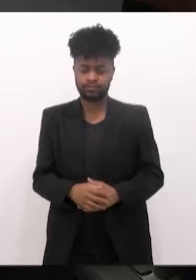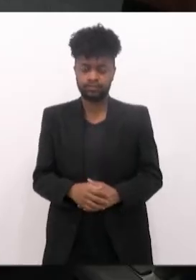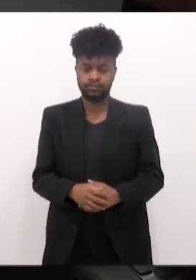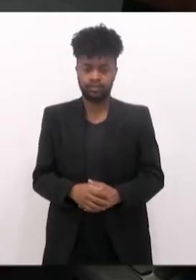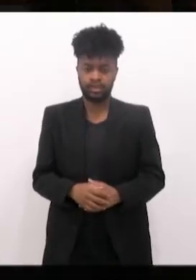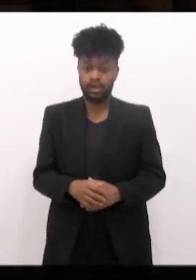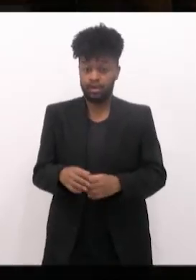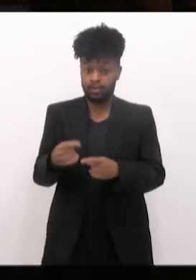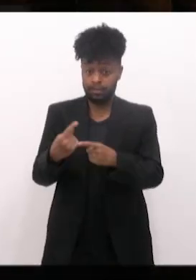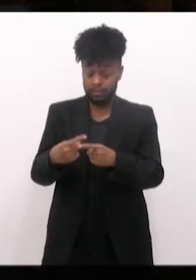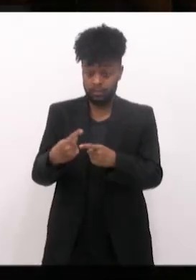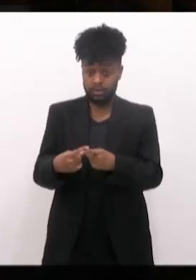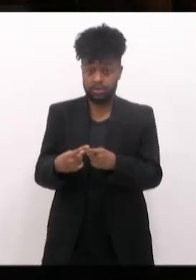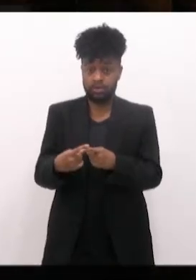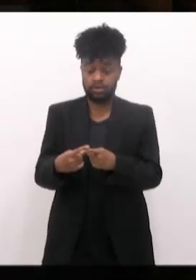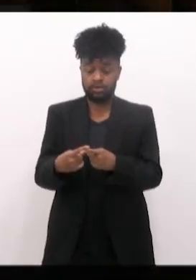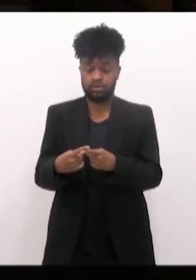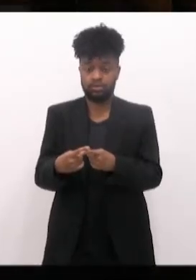Partido porque